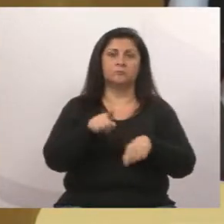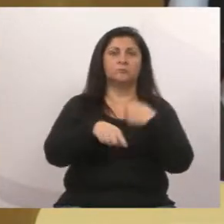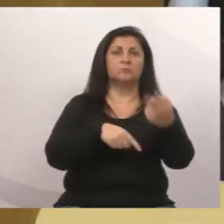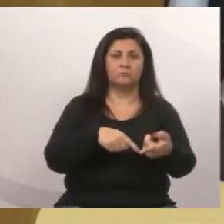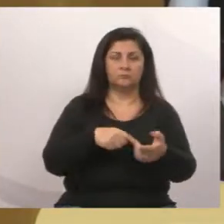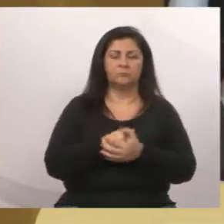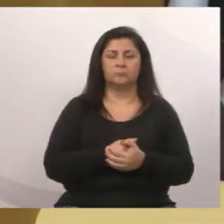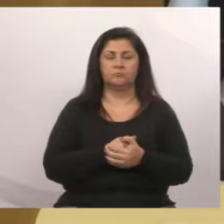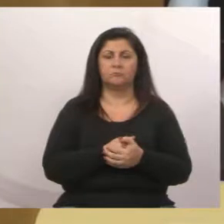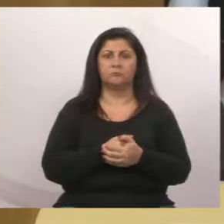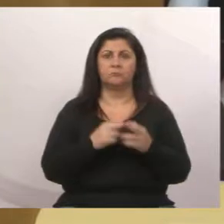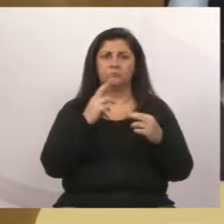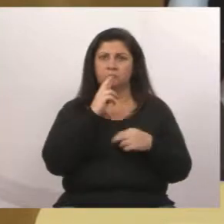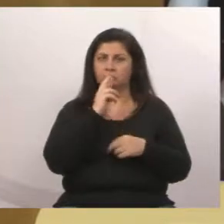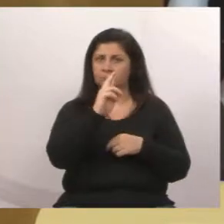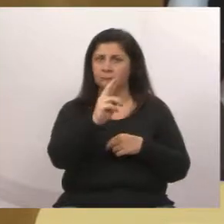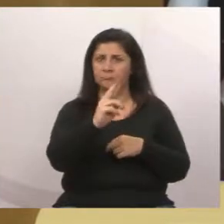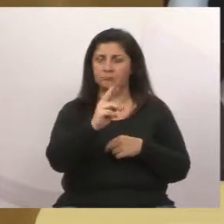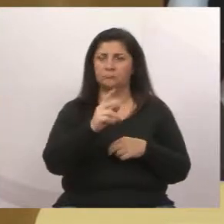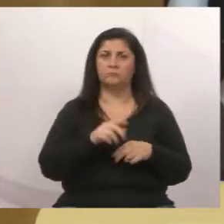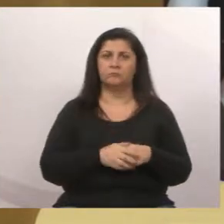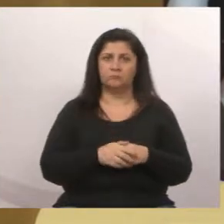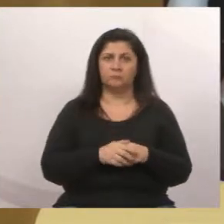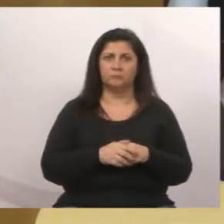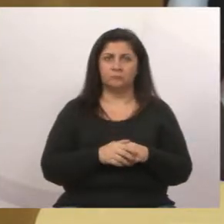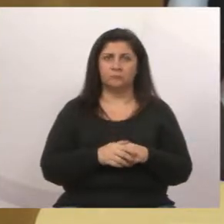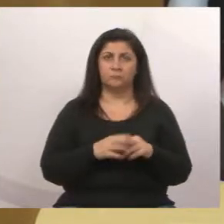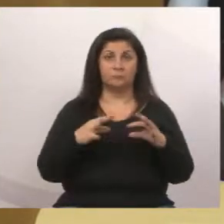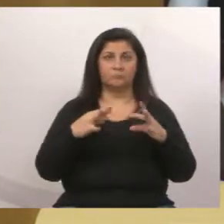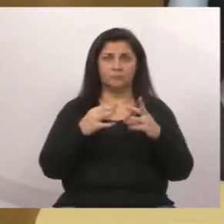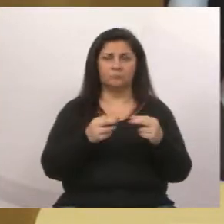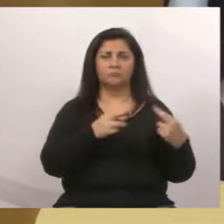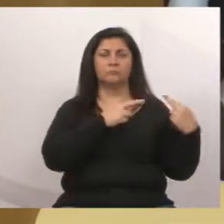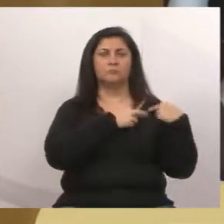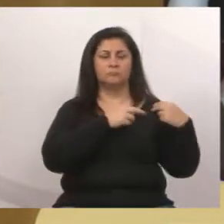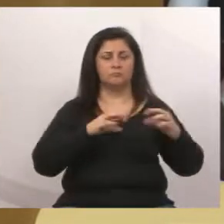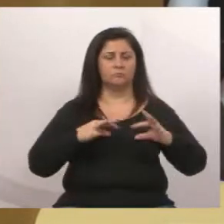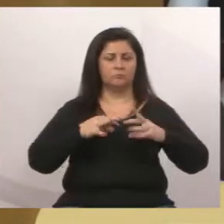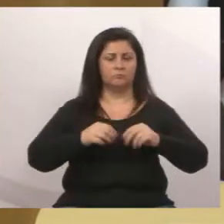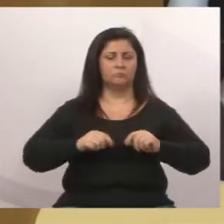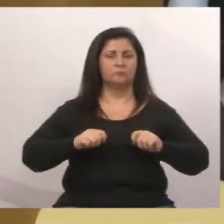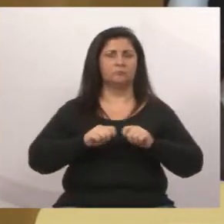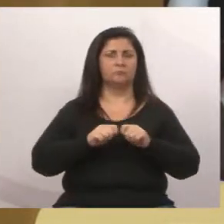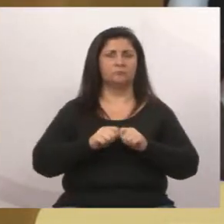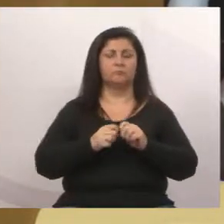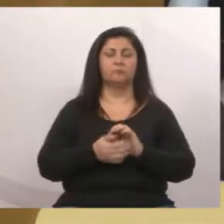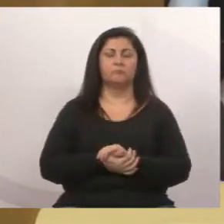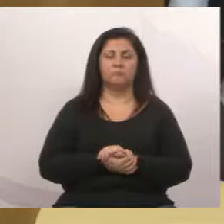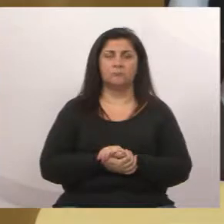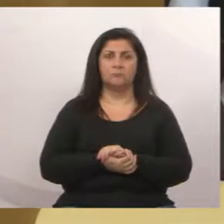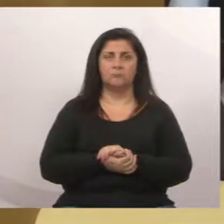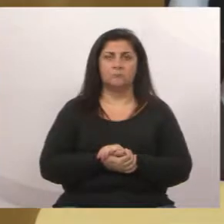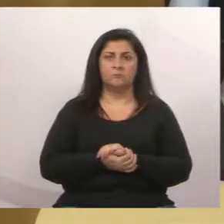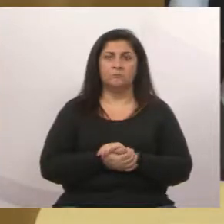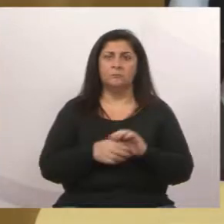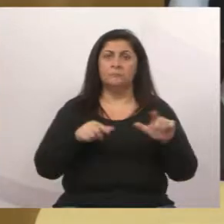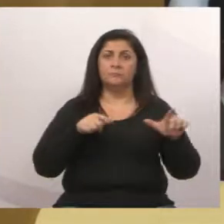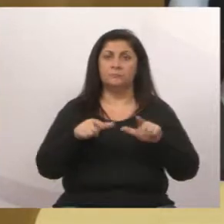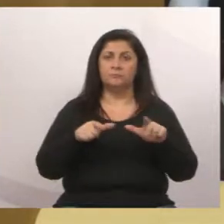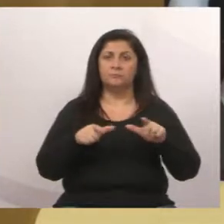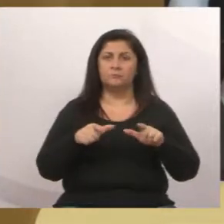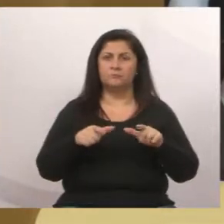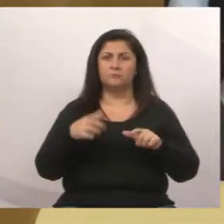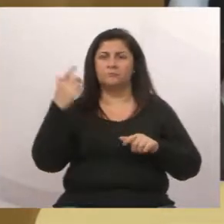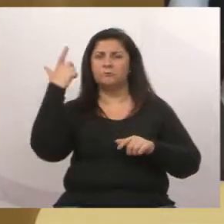Responder solidariamente, civil e criminalmente, pelos atos praticados, atuar na avaliação do cumprimento de